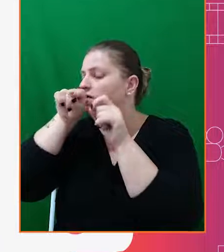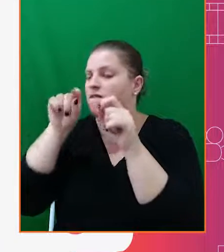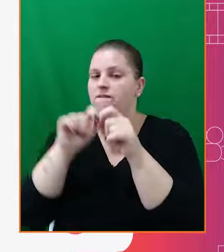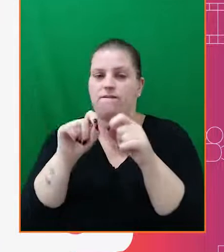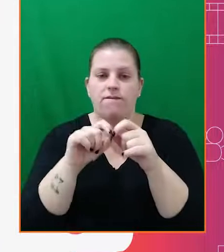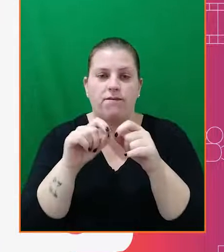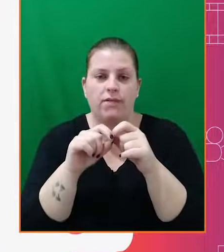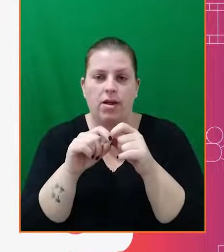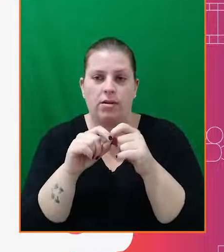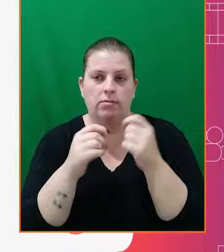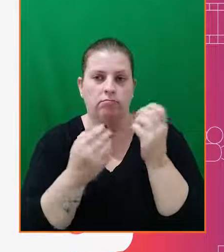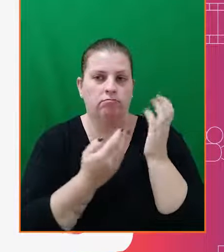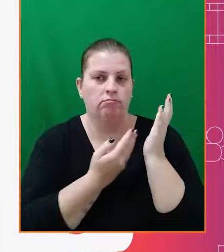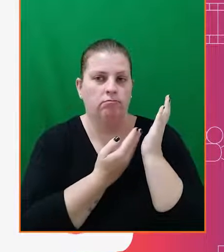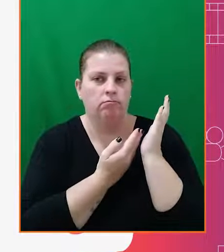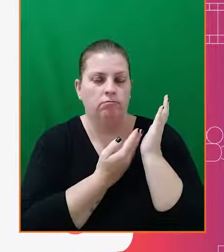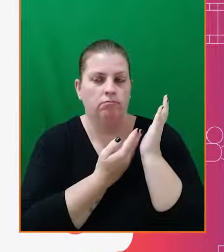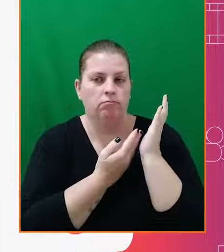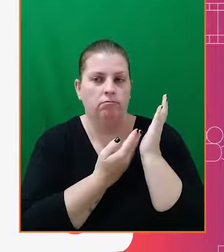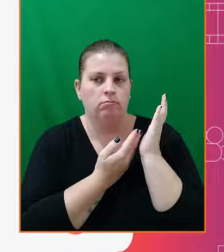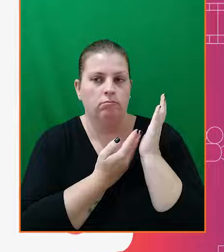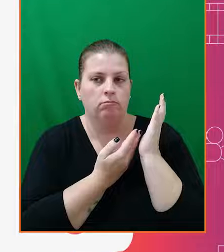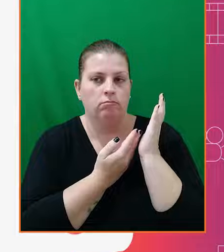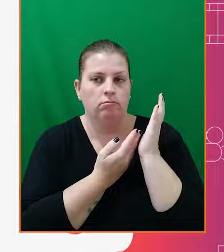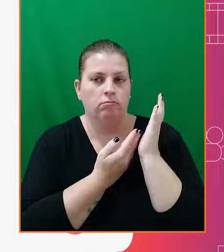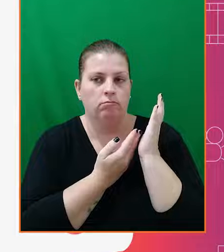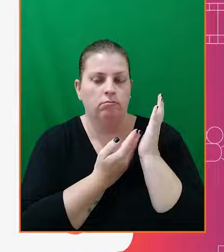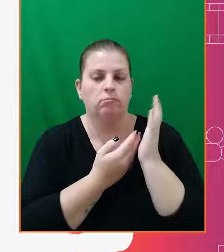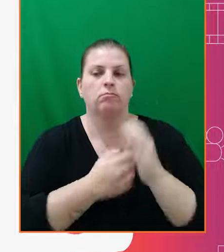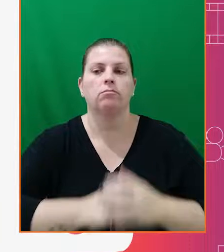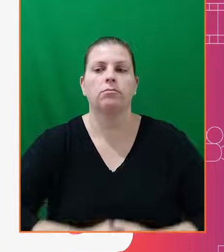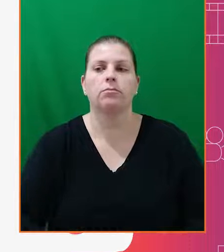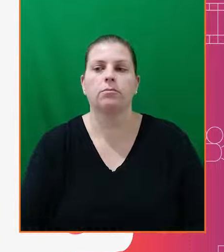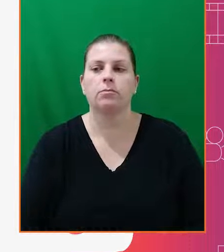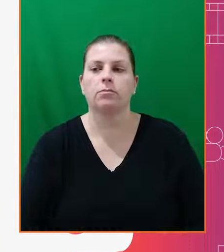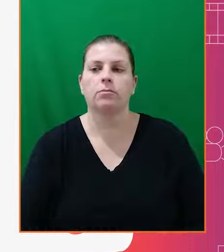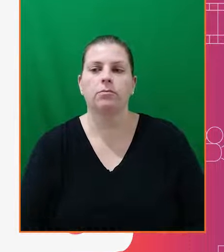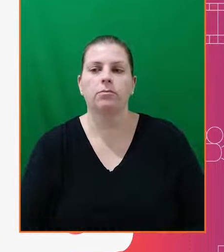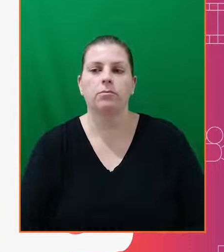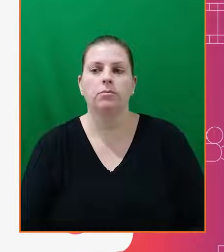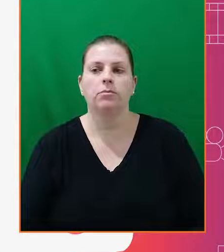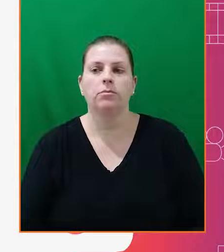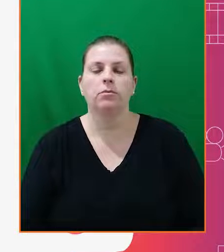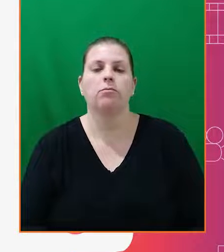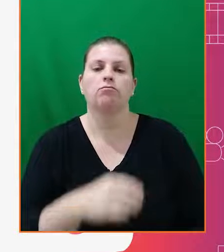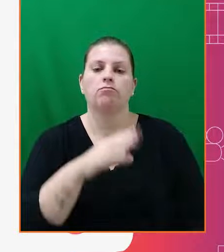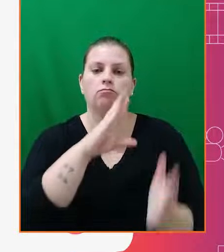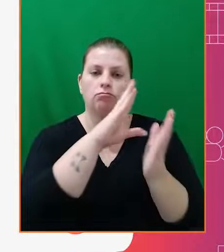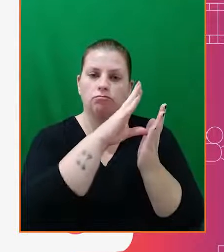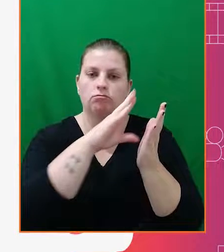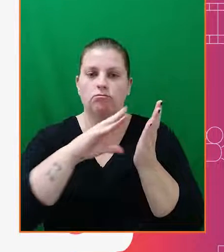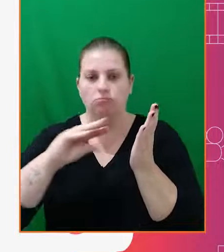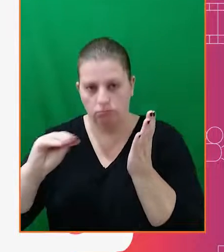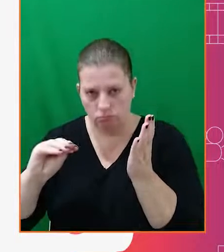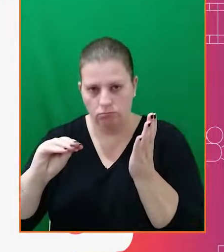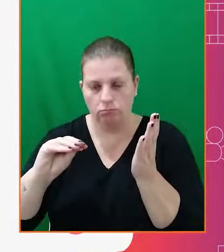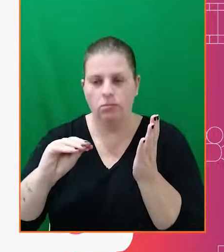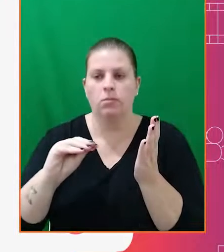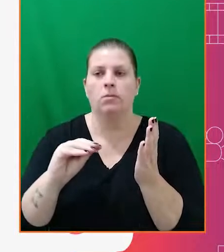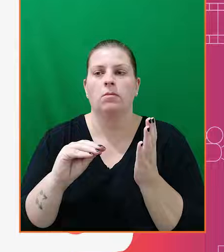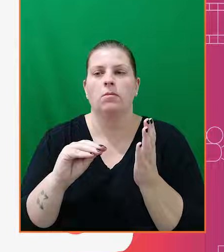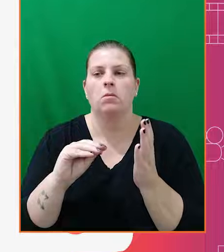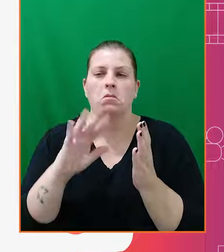de referência uma linha na metade do círculo, eu tenho mais ou menos o início do bico. E é exatamente o que eu vou fazer